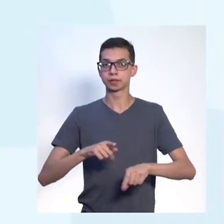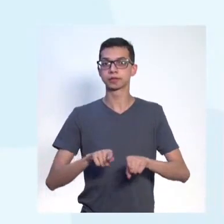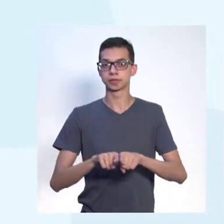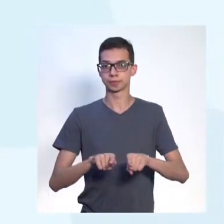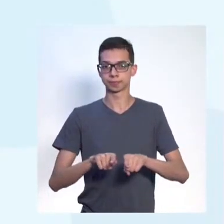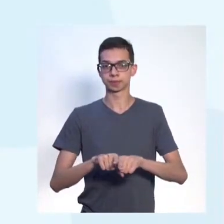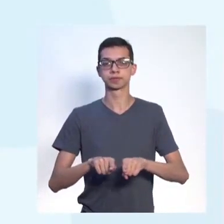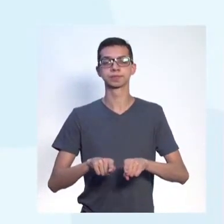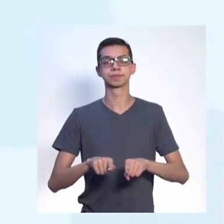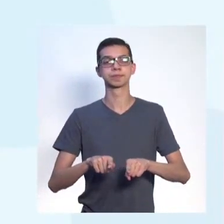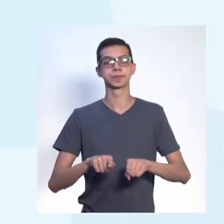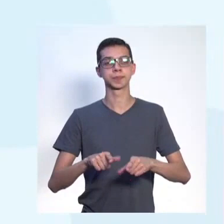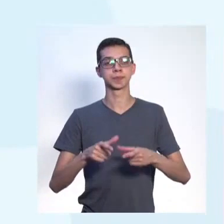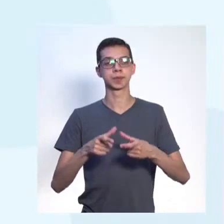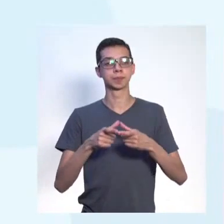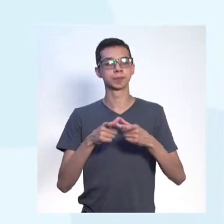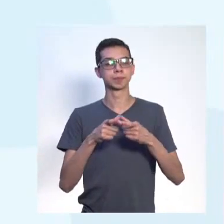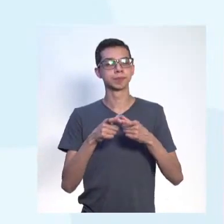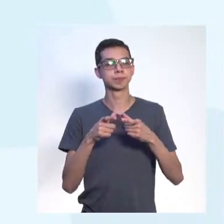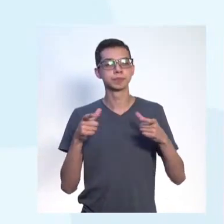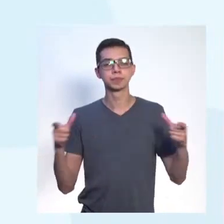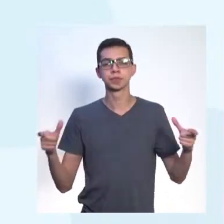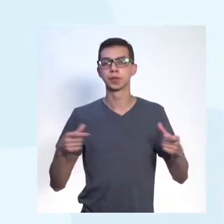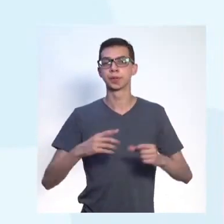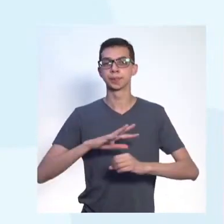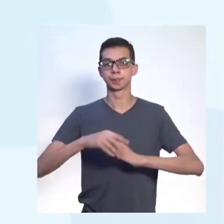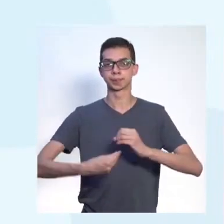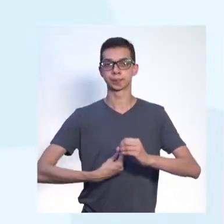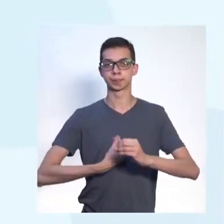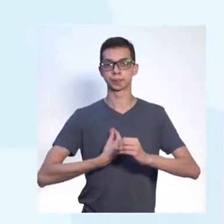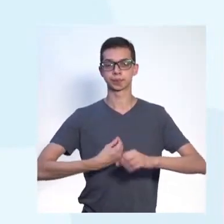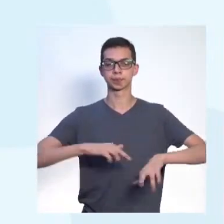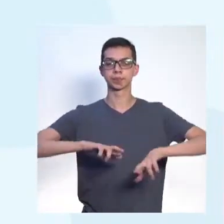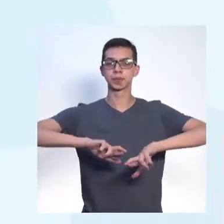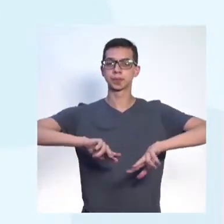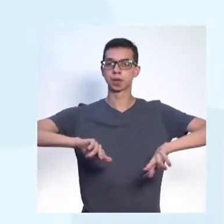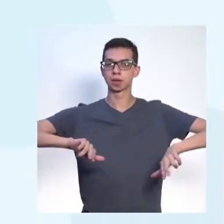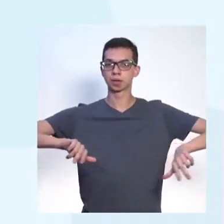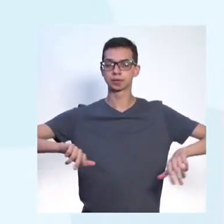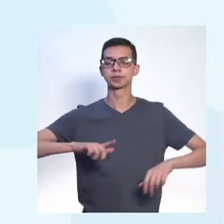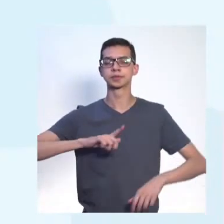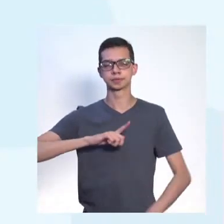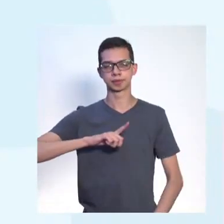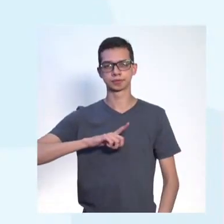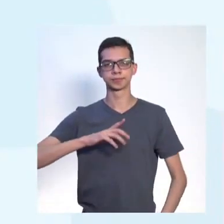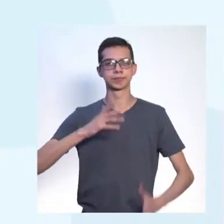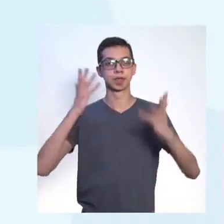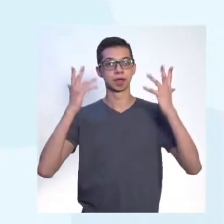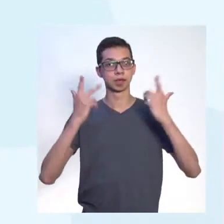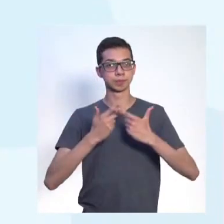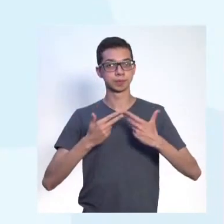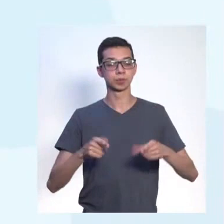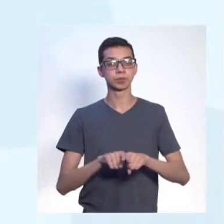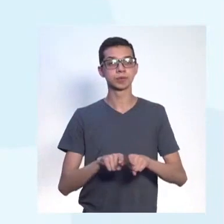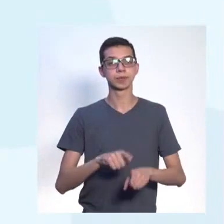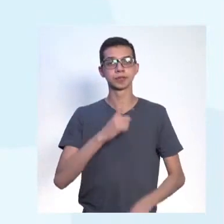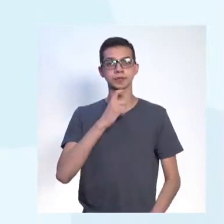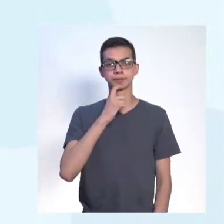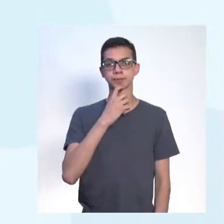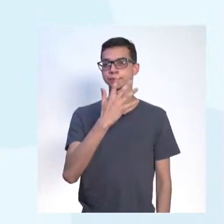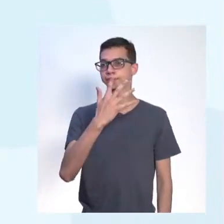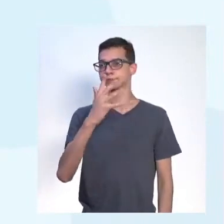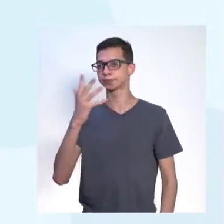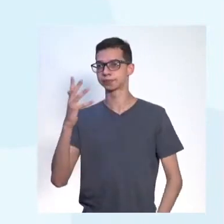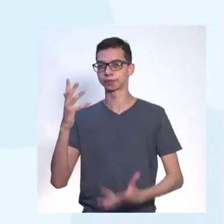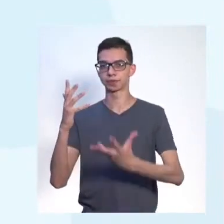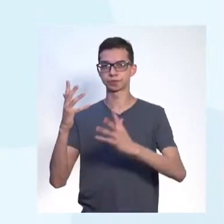uma extrema quantidade de biodiversidade de espécies terrestres de animais e vegetais. Agora, temos regiões aí